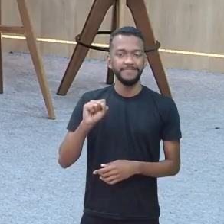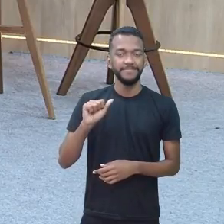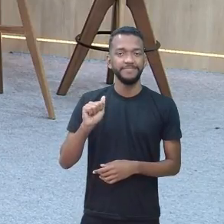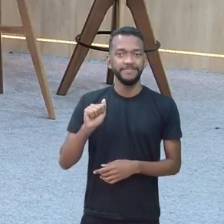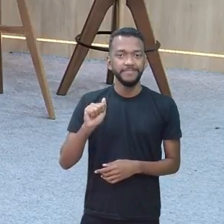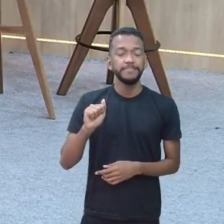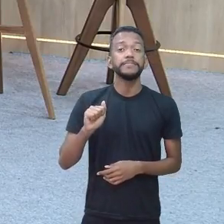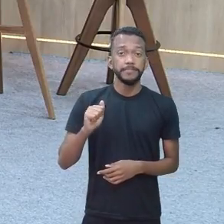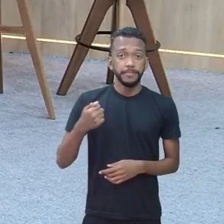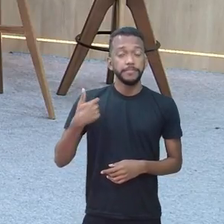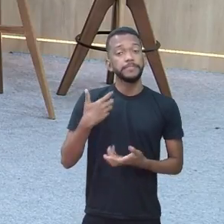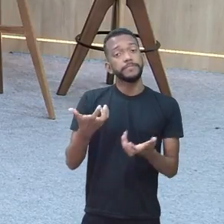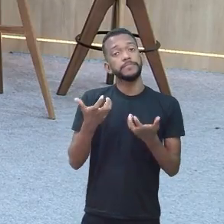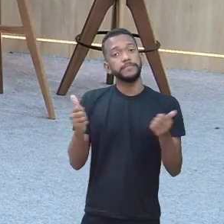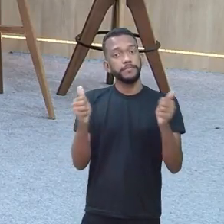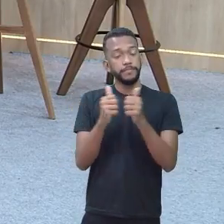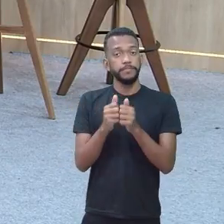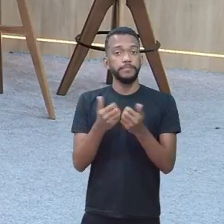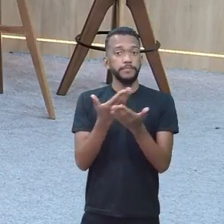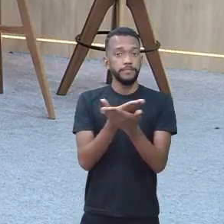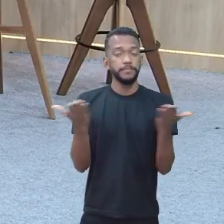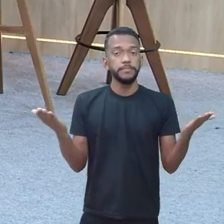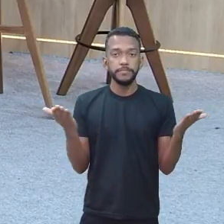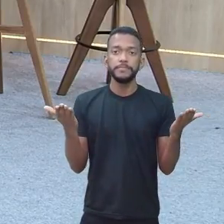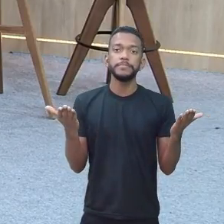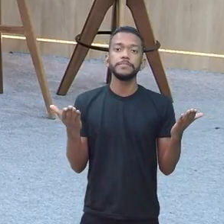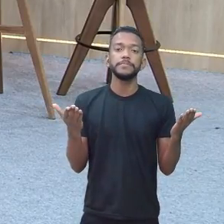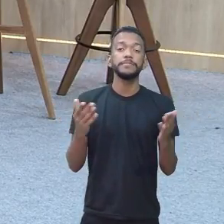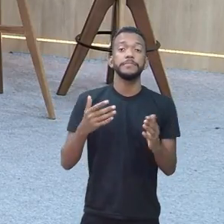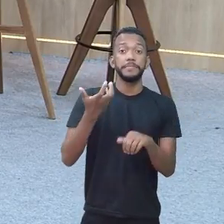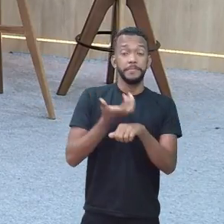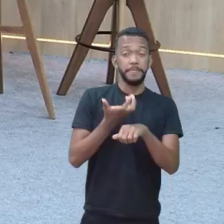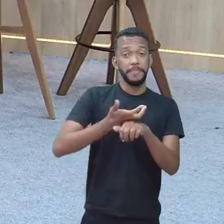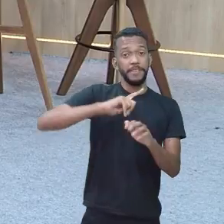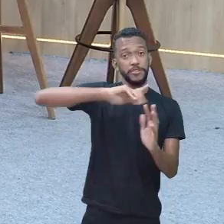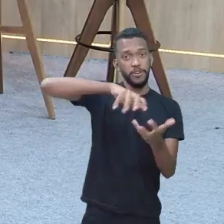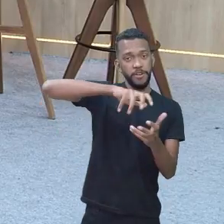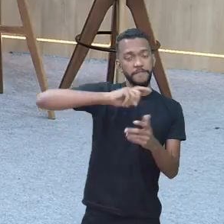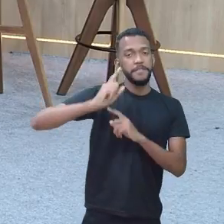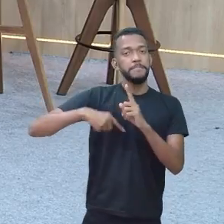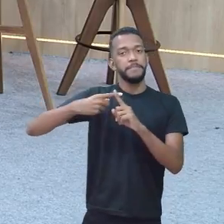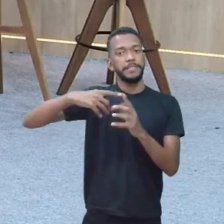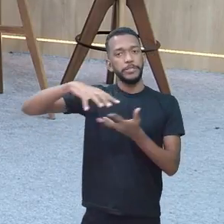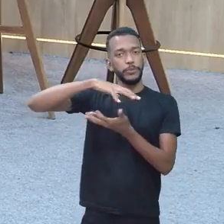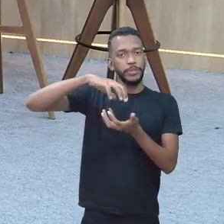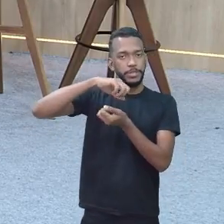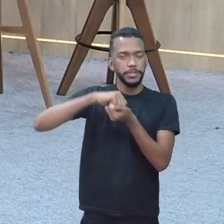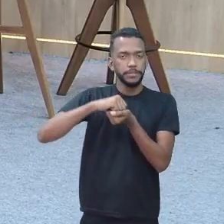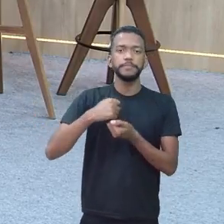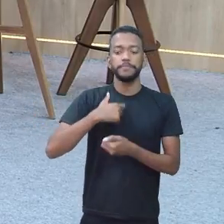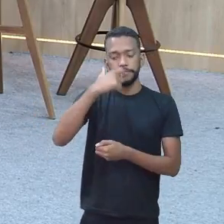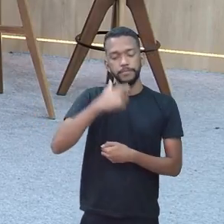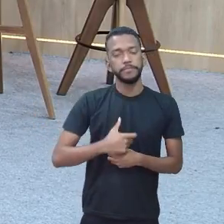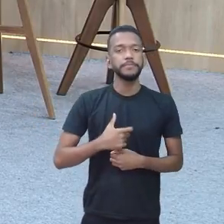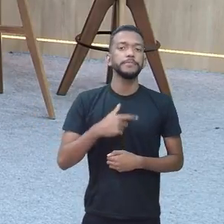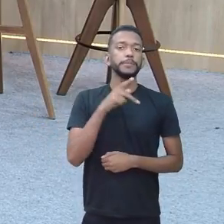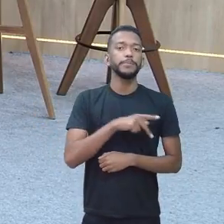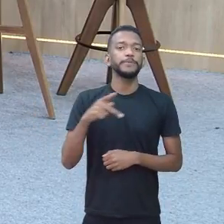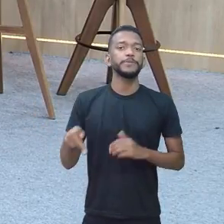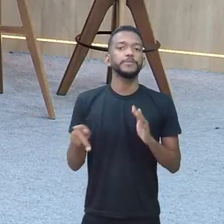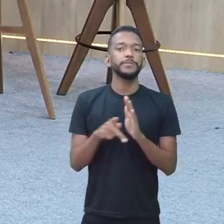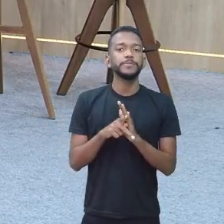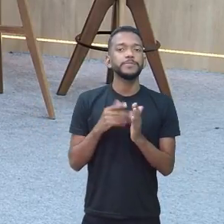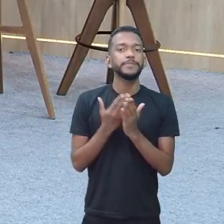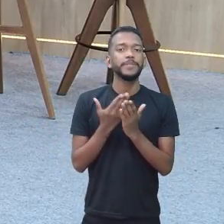nas disciplinas de Geografia e Sustentabilidade. Somos professores aqui da Escola Municipal para Aulas